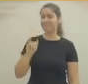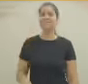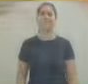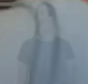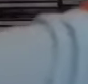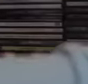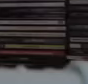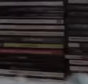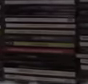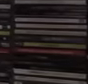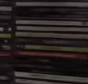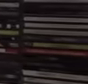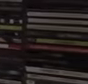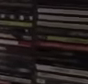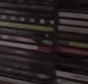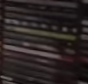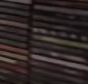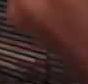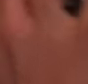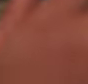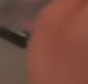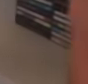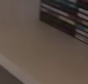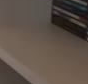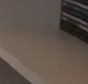Ricardo pega um dos CDs na prateleira da estante.